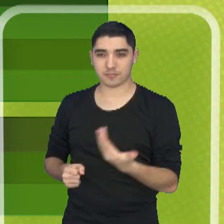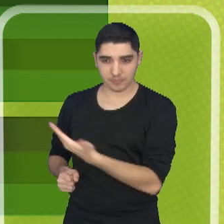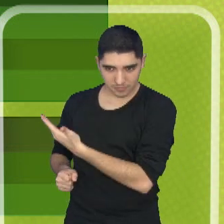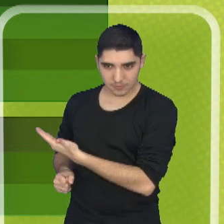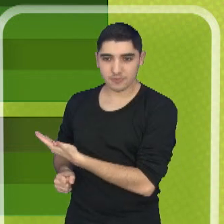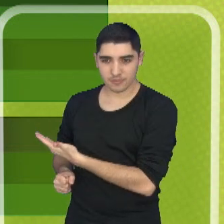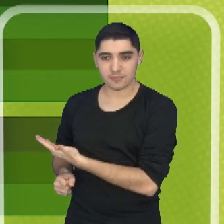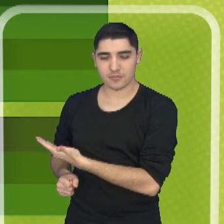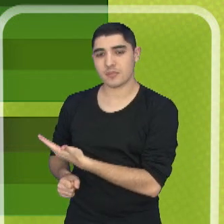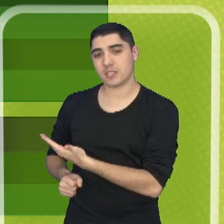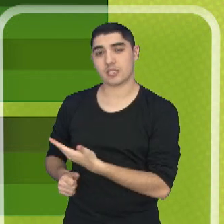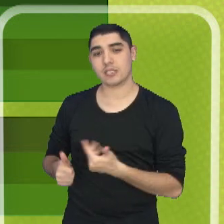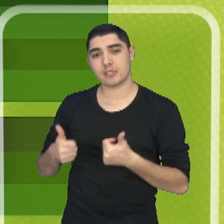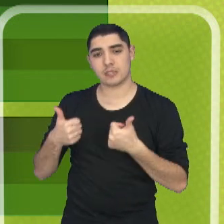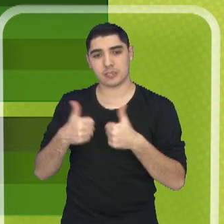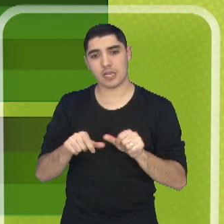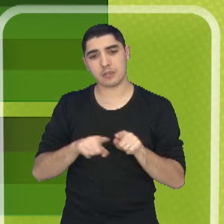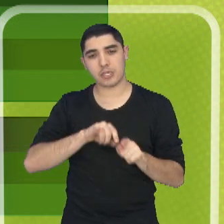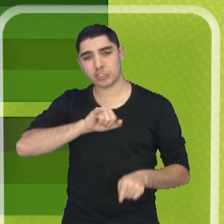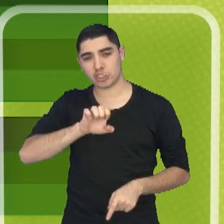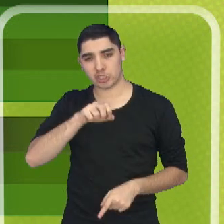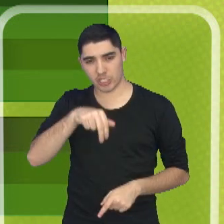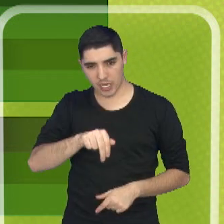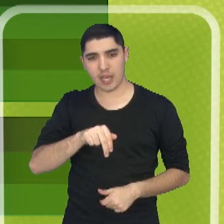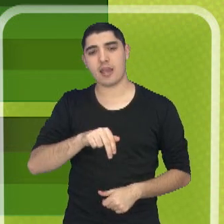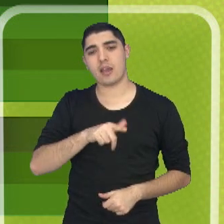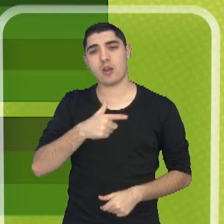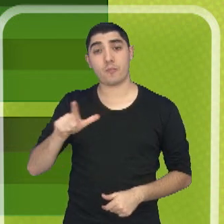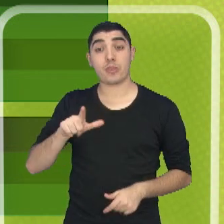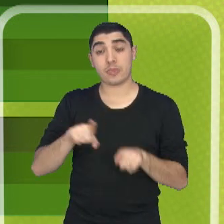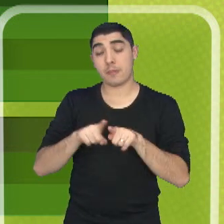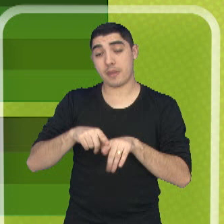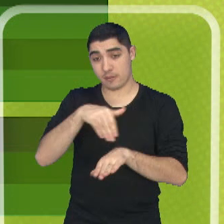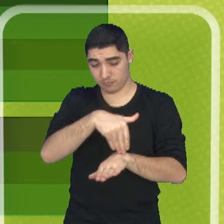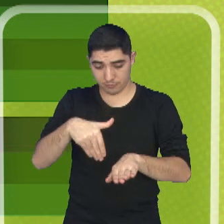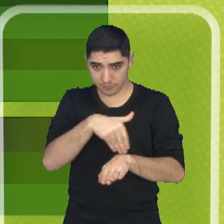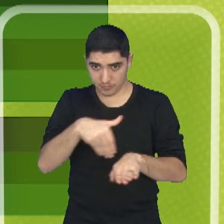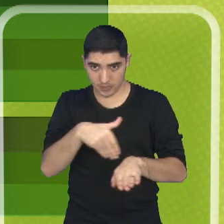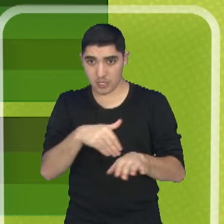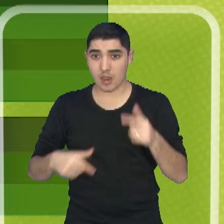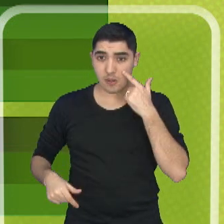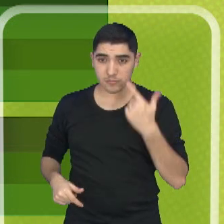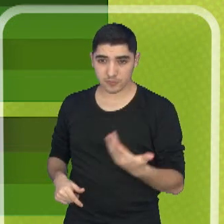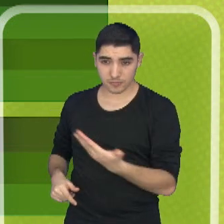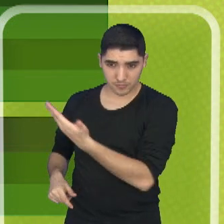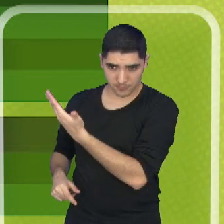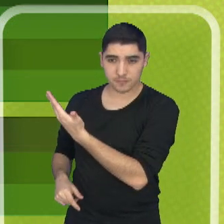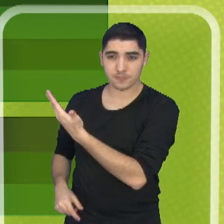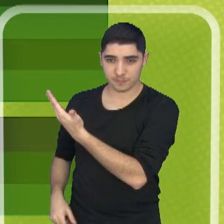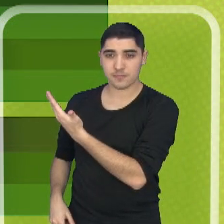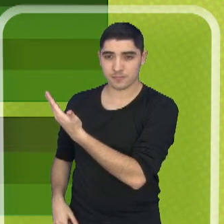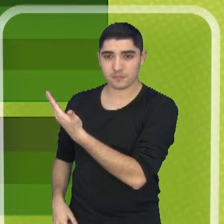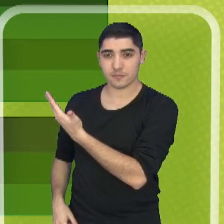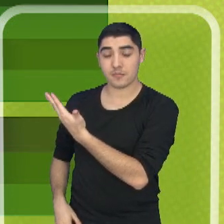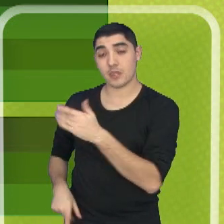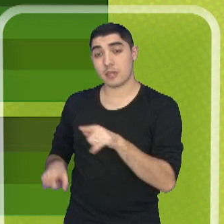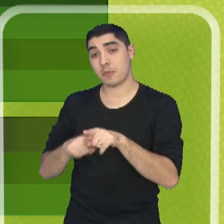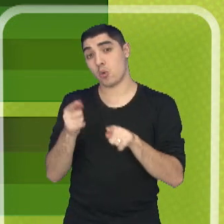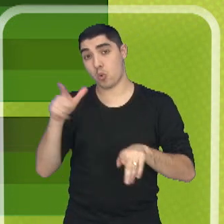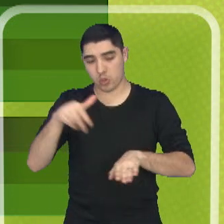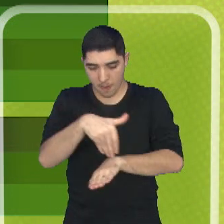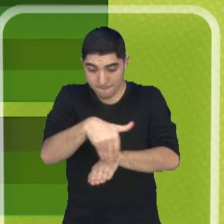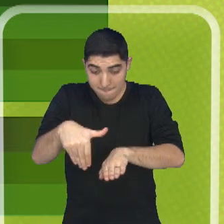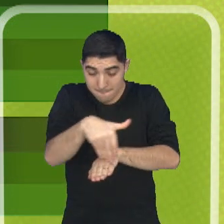Léo Gobo, Jean-Peter e o Lucas Cesani. Os volantes, o Pedro Favela, Vinícius Barba, Gustavo Nicola e Jefferson Lima. Os meias,